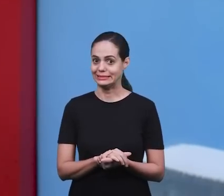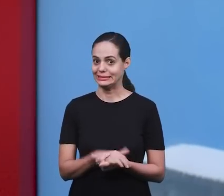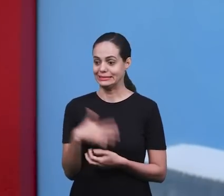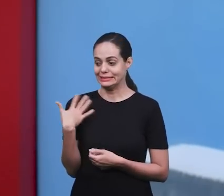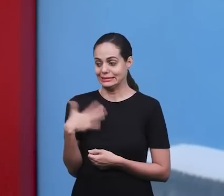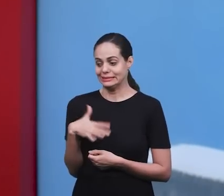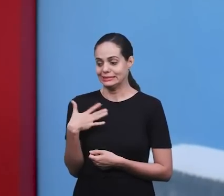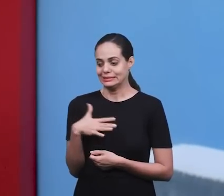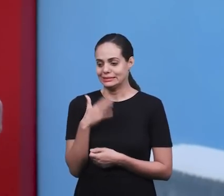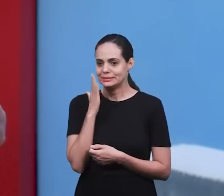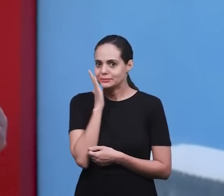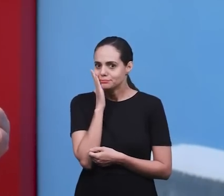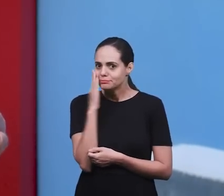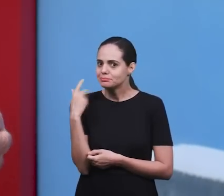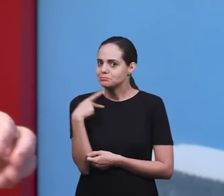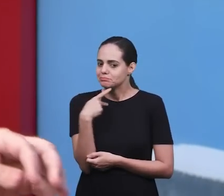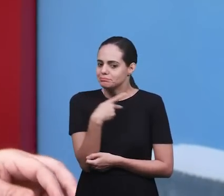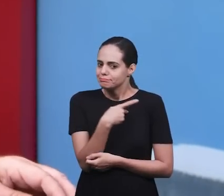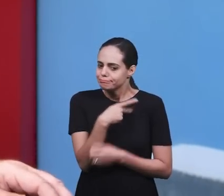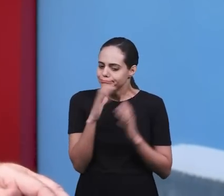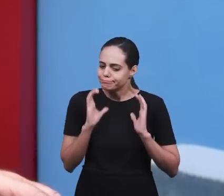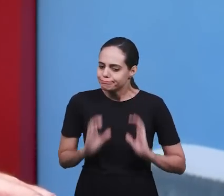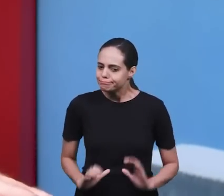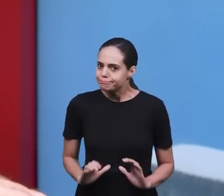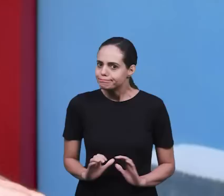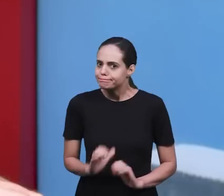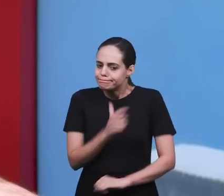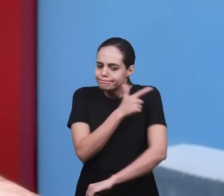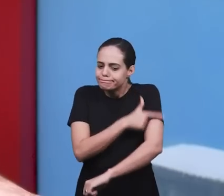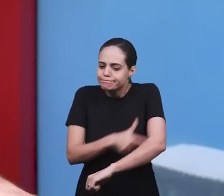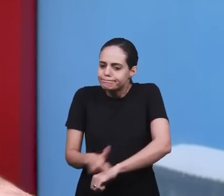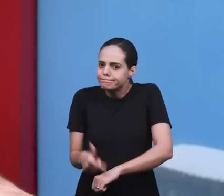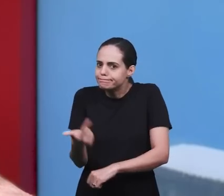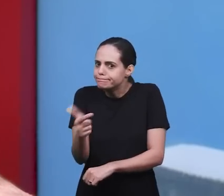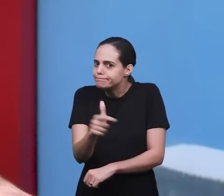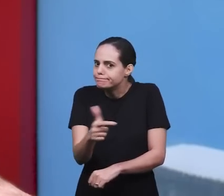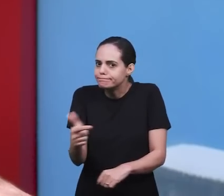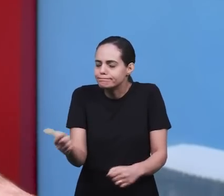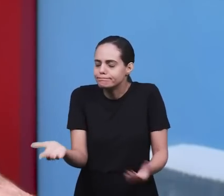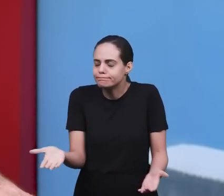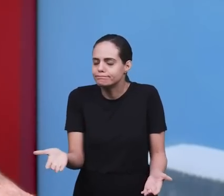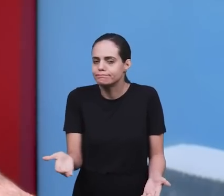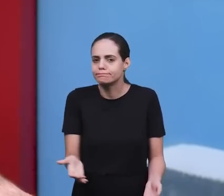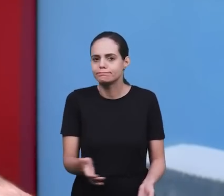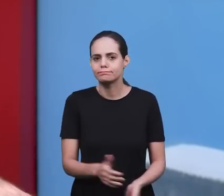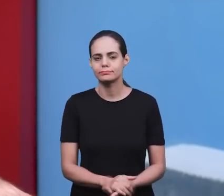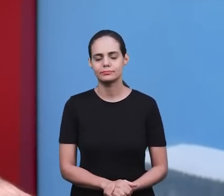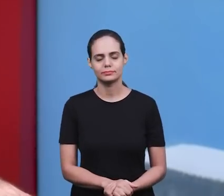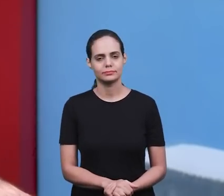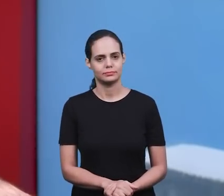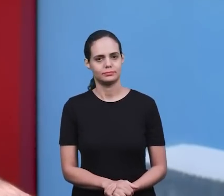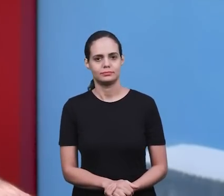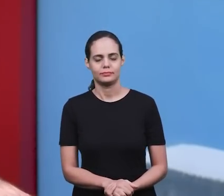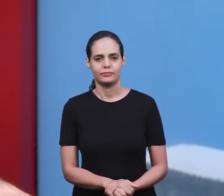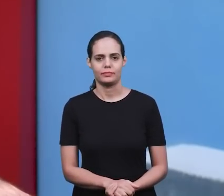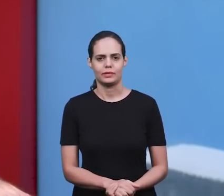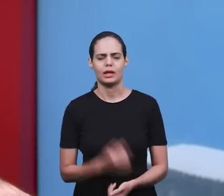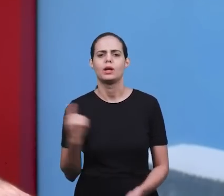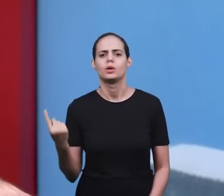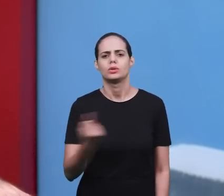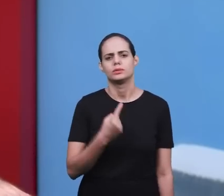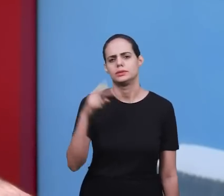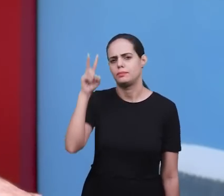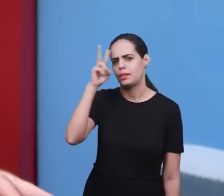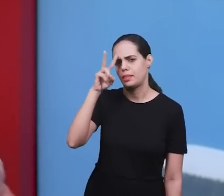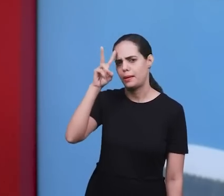Então, até na refeição, né? E também não deixar de comer. Nós estávamos lembrando daquela visita que